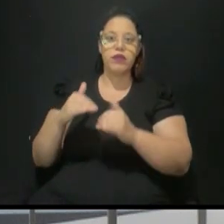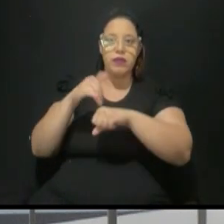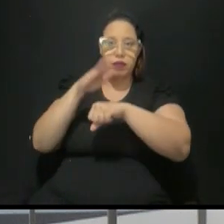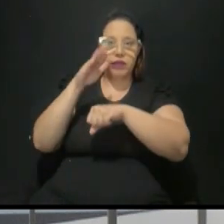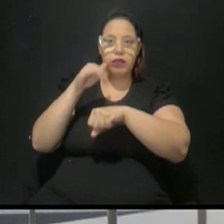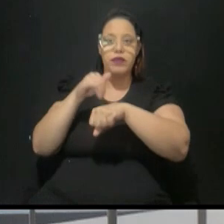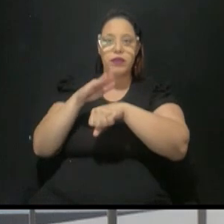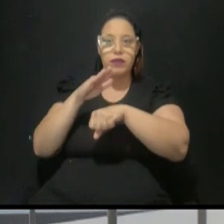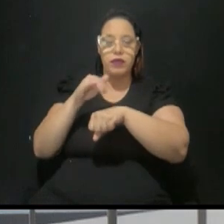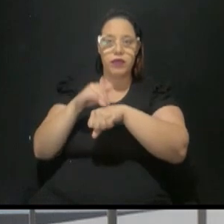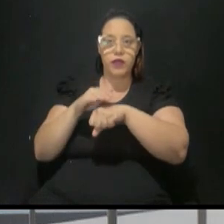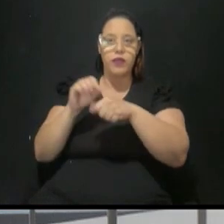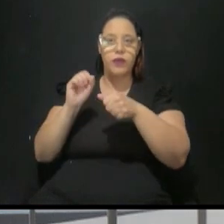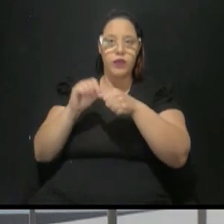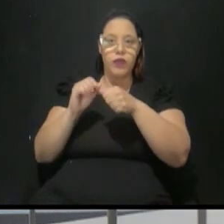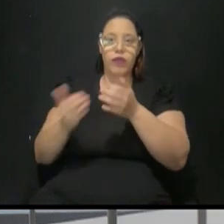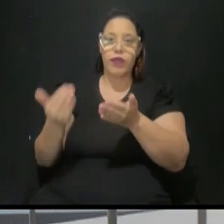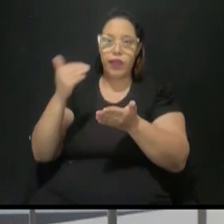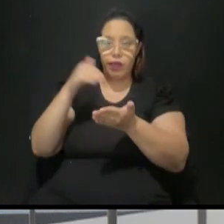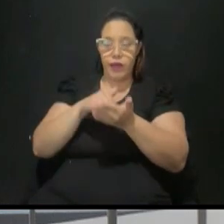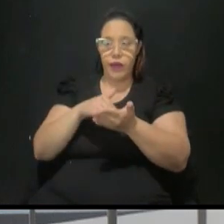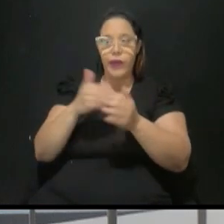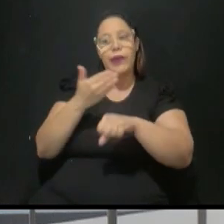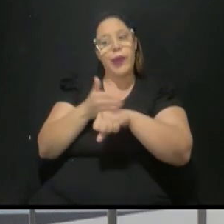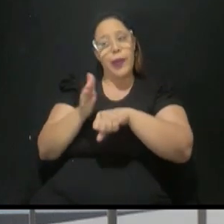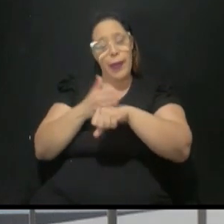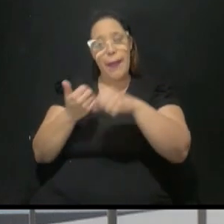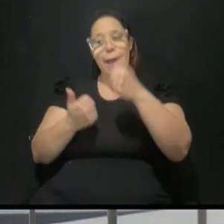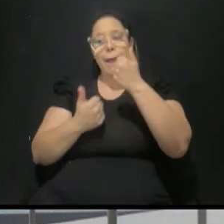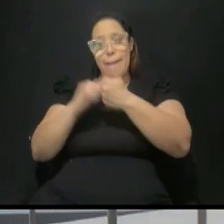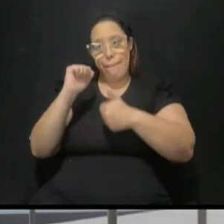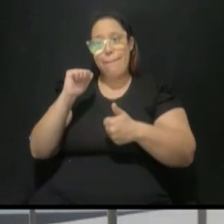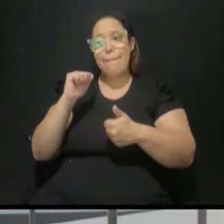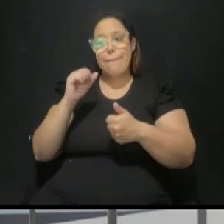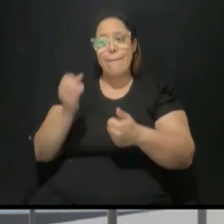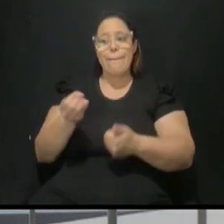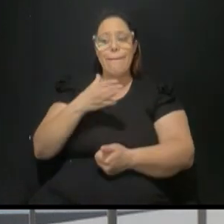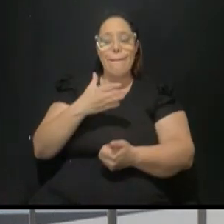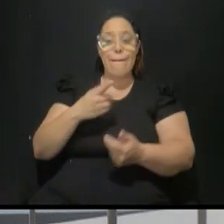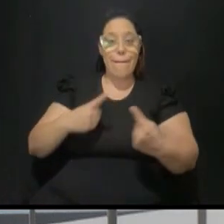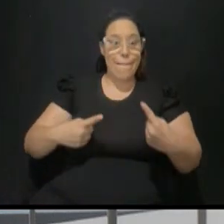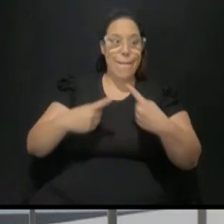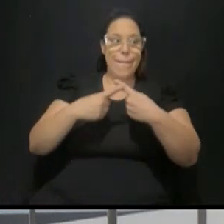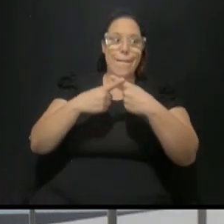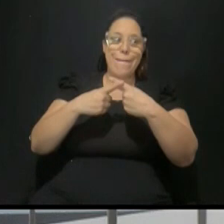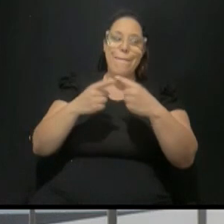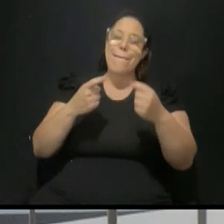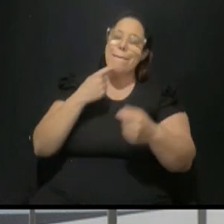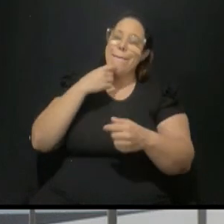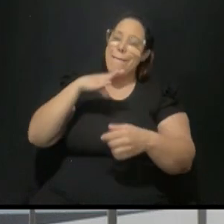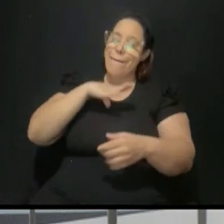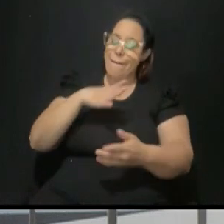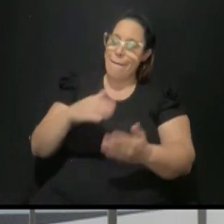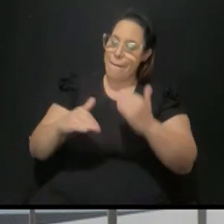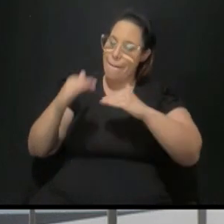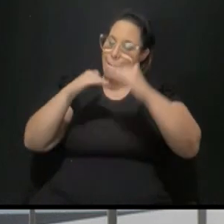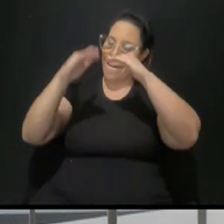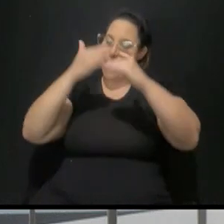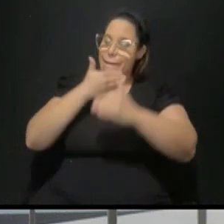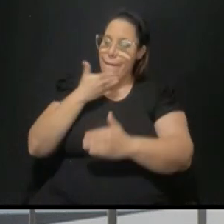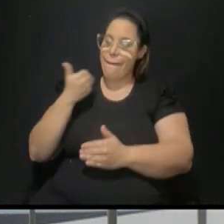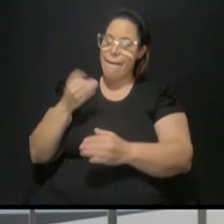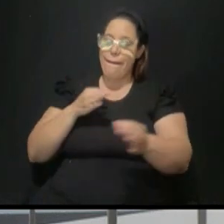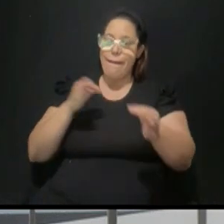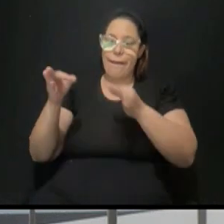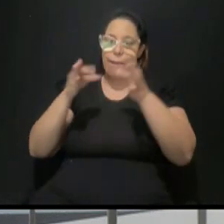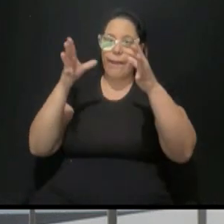mais pessoas para a prática do esporte, trazer novos campeões para a cidade, né, e desenvolver melhores as modalidades que a gente tem.